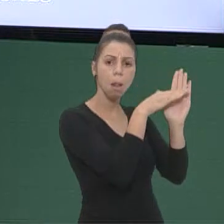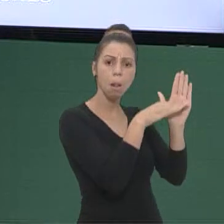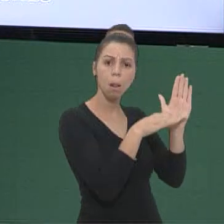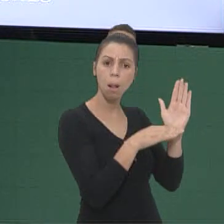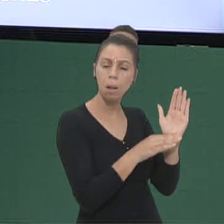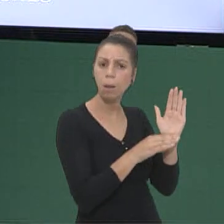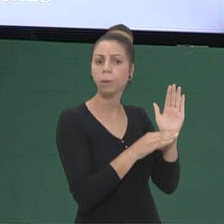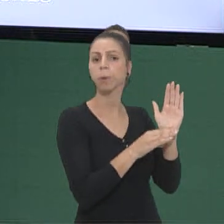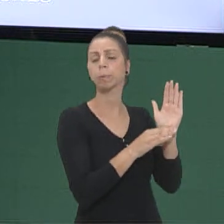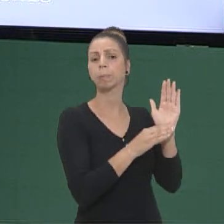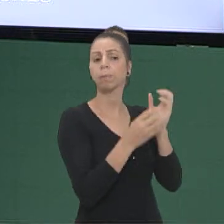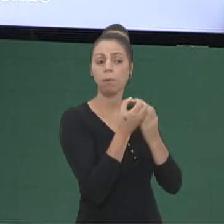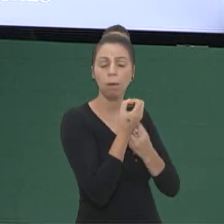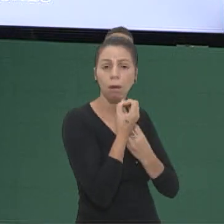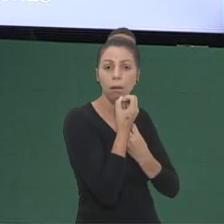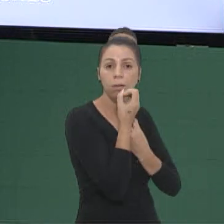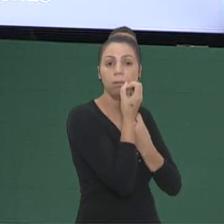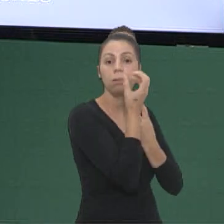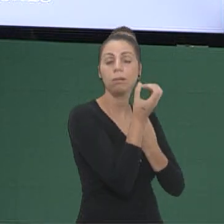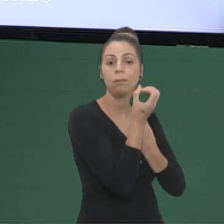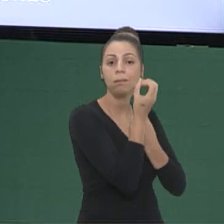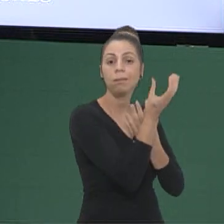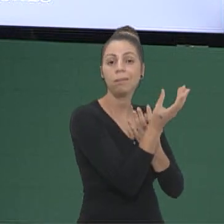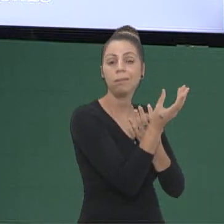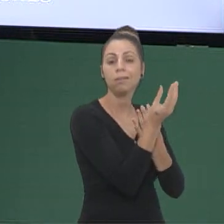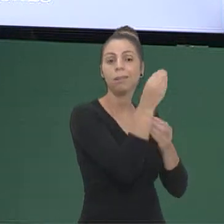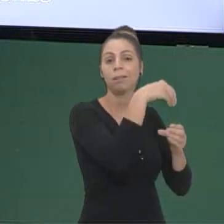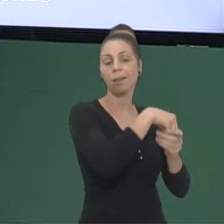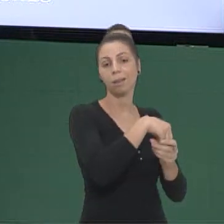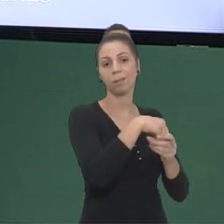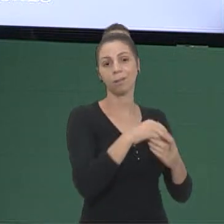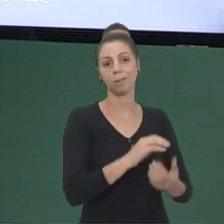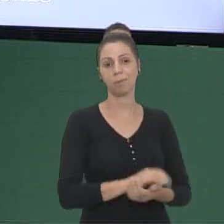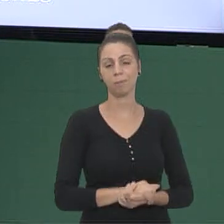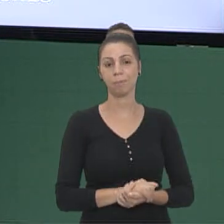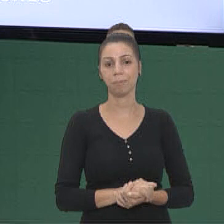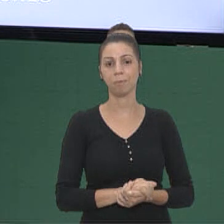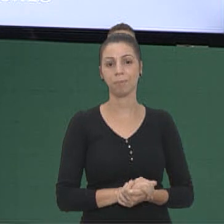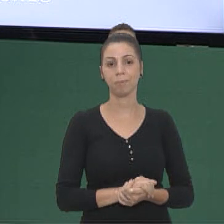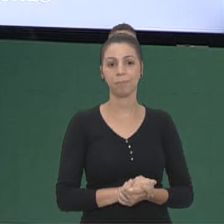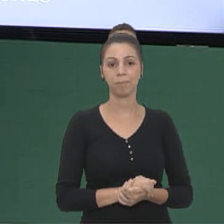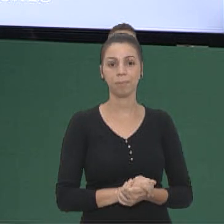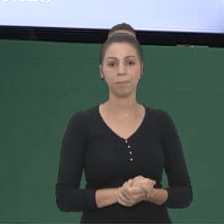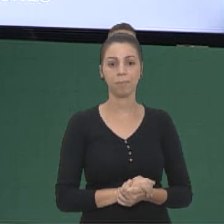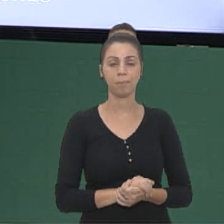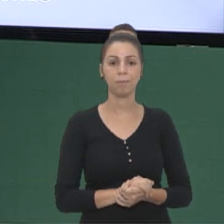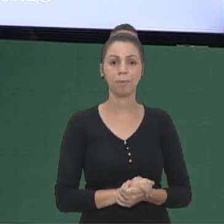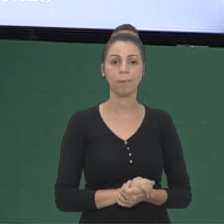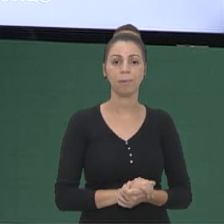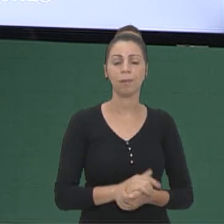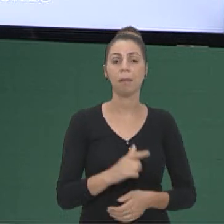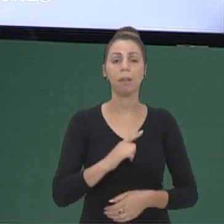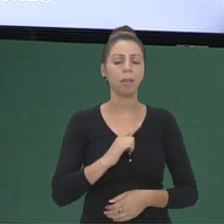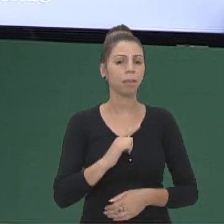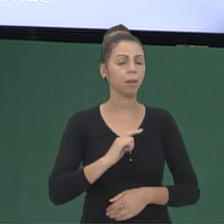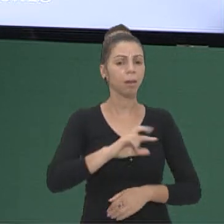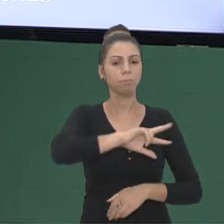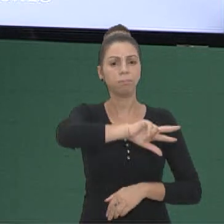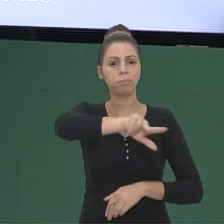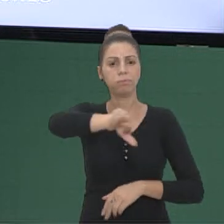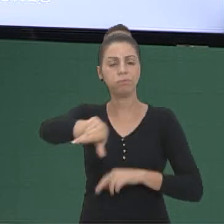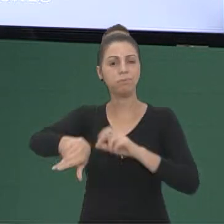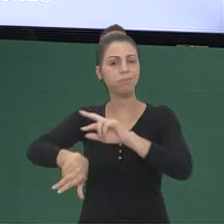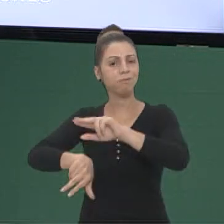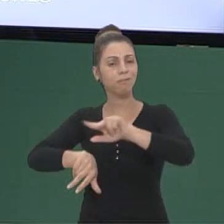quer expressar, a escolha de palavras por ele? Um juego de palavras. Então, muitos escritores aí que trabalham